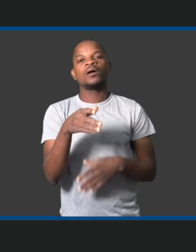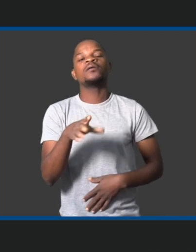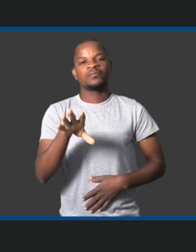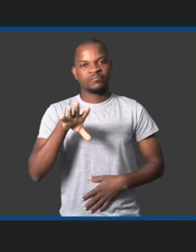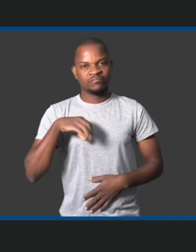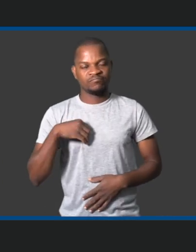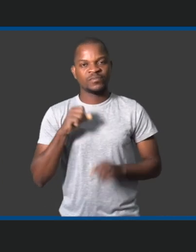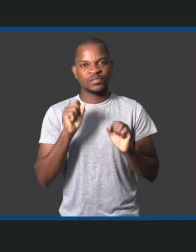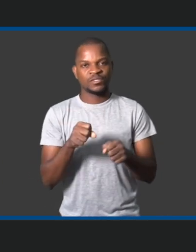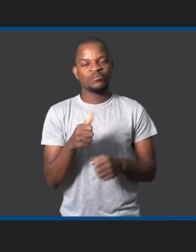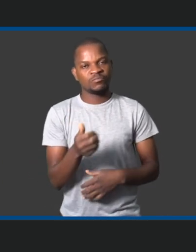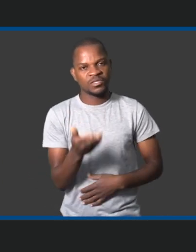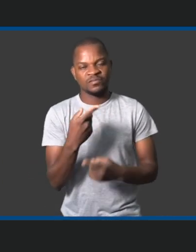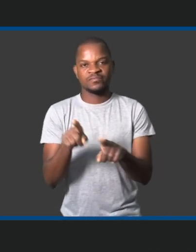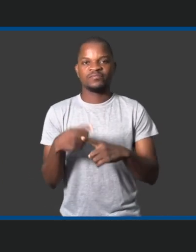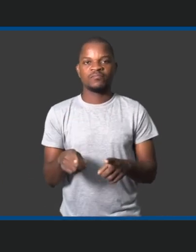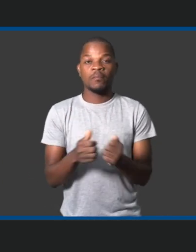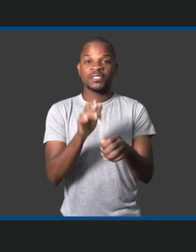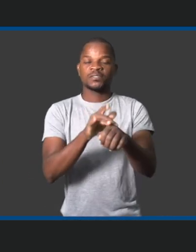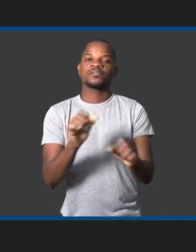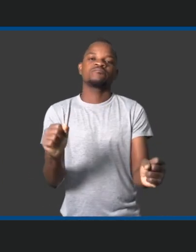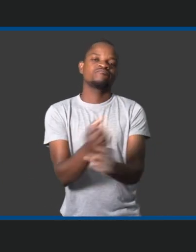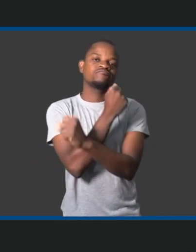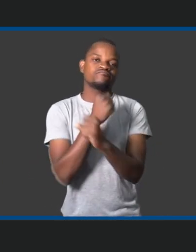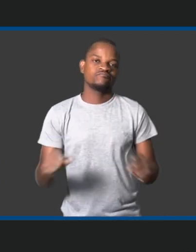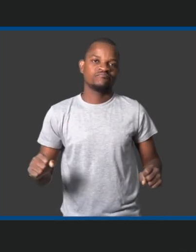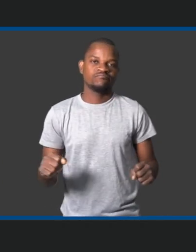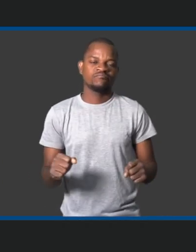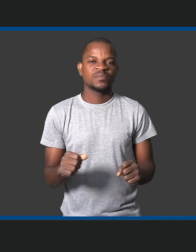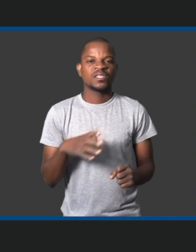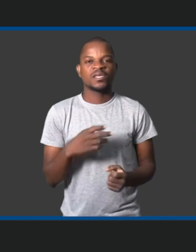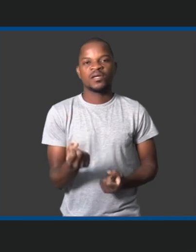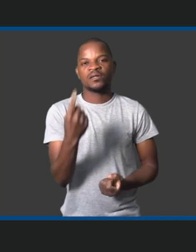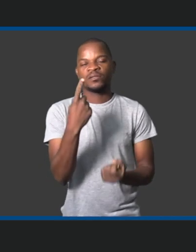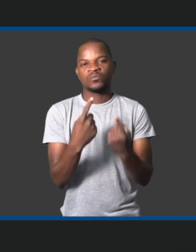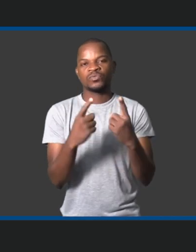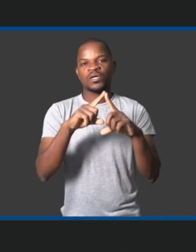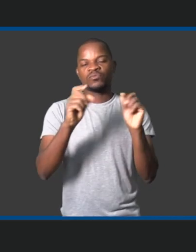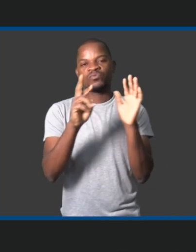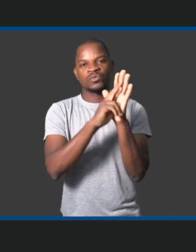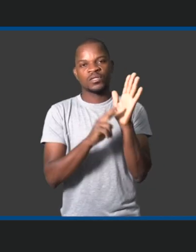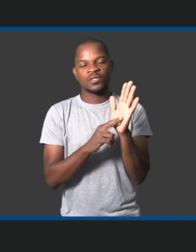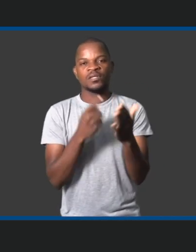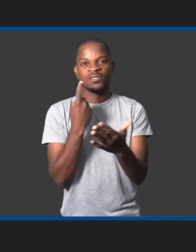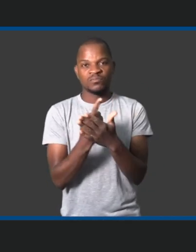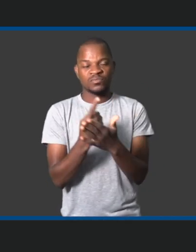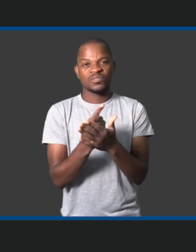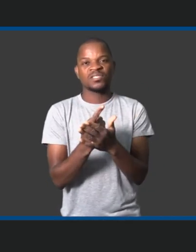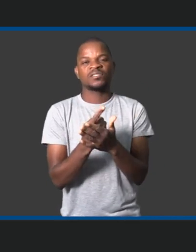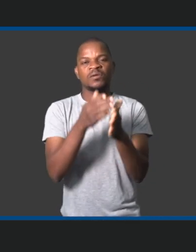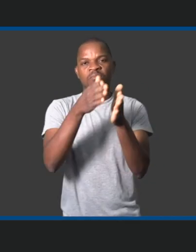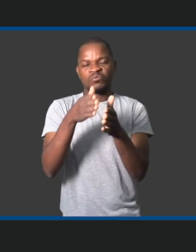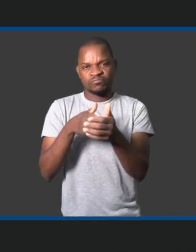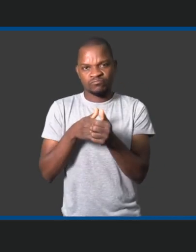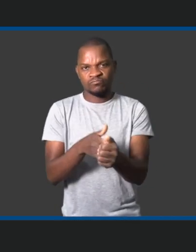suficiente para a pessoa ver que eu estou a acarinhar, não preciso de tocar a pessoa. Essas são as principais